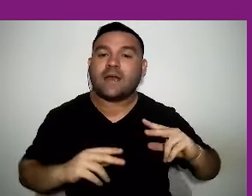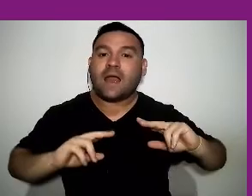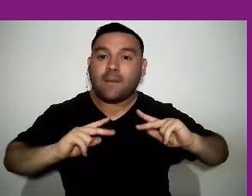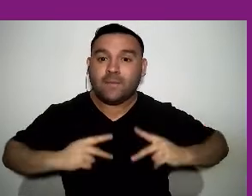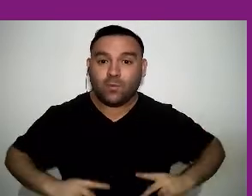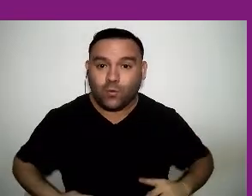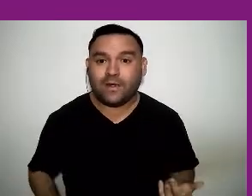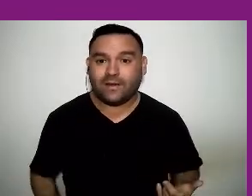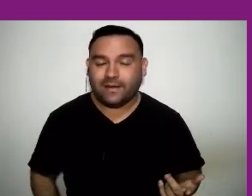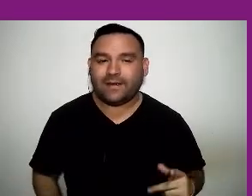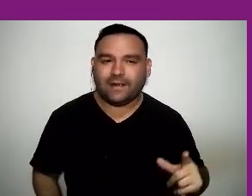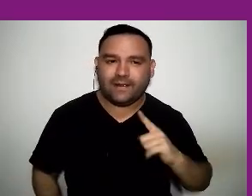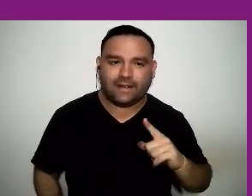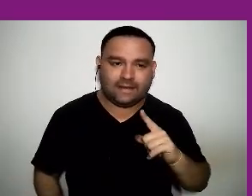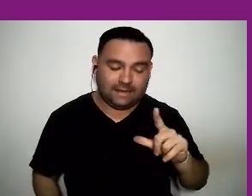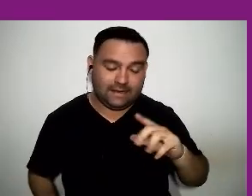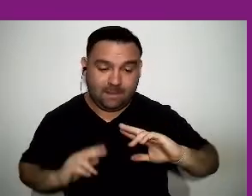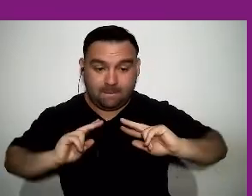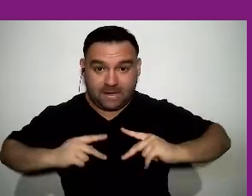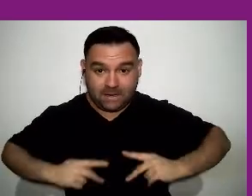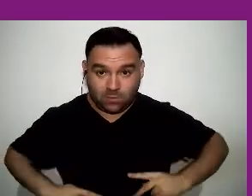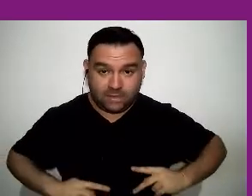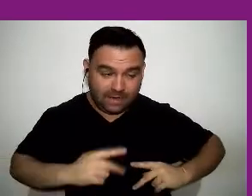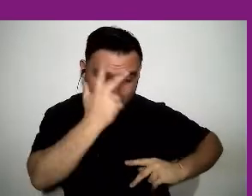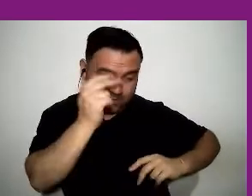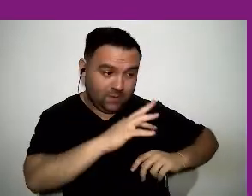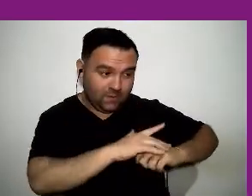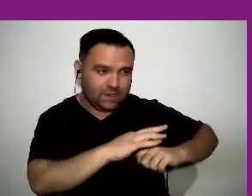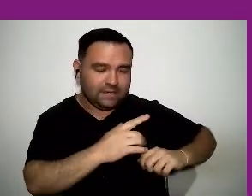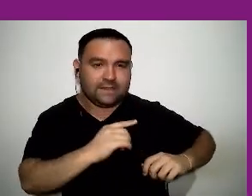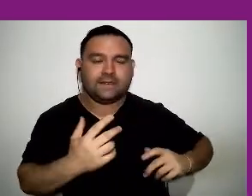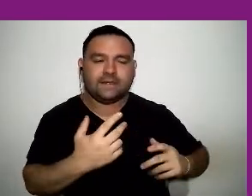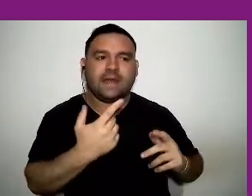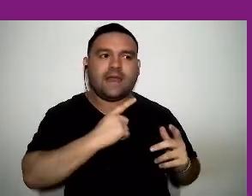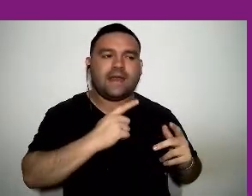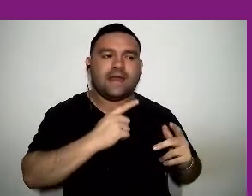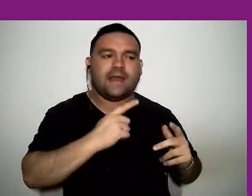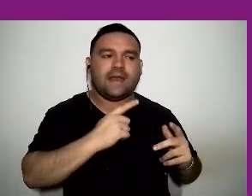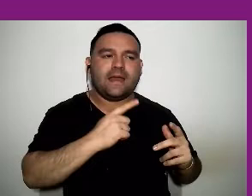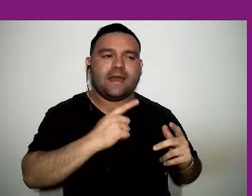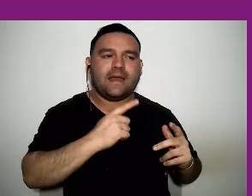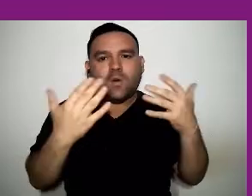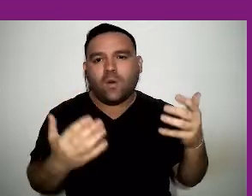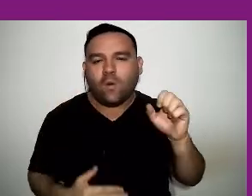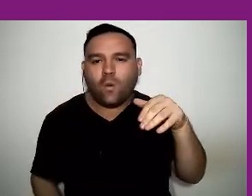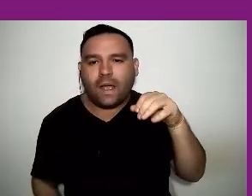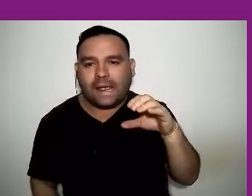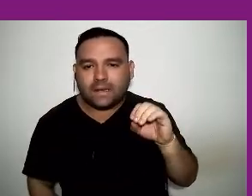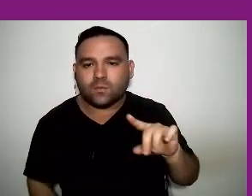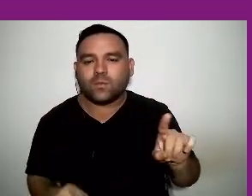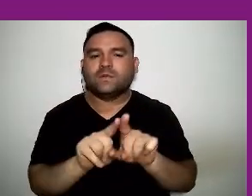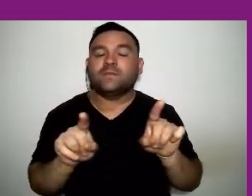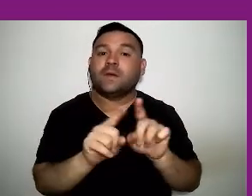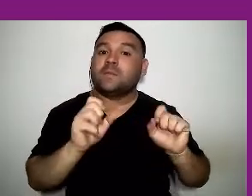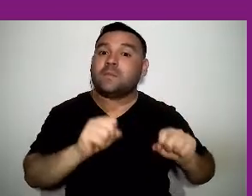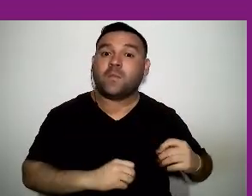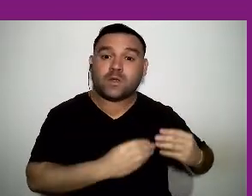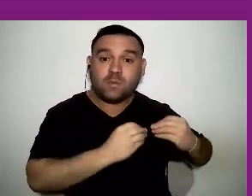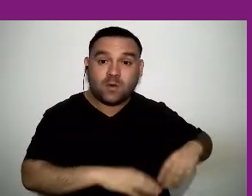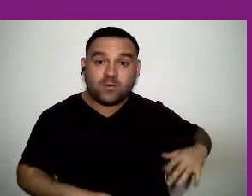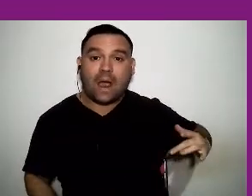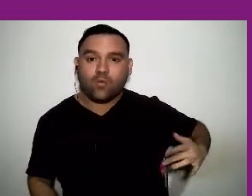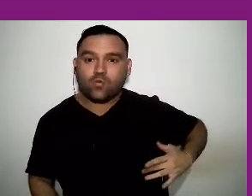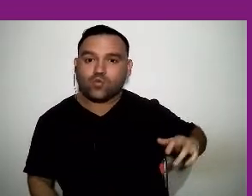pneumonia. Quer dizer, se você tinha SARA e esse paciente estava em ventilação mecânica ou ECMO, você poderia gerar uma